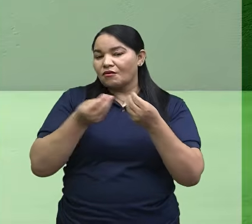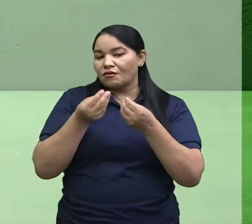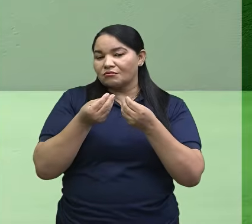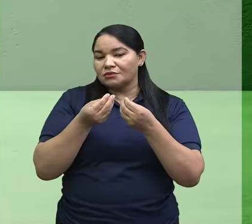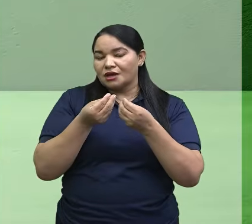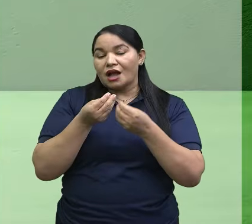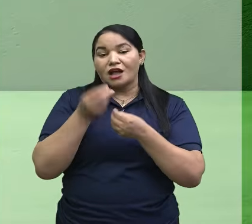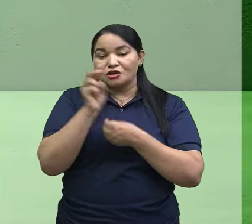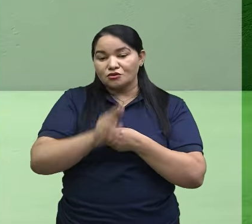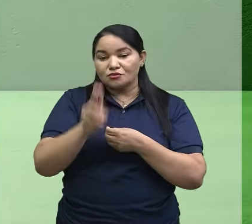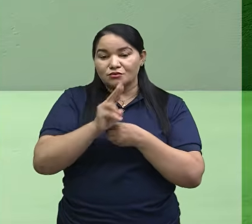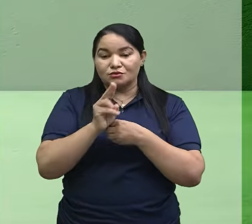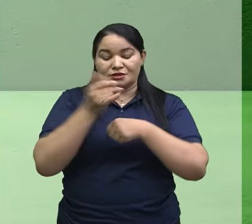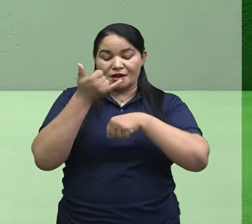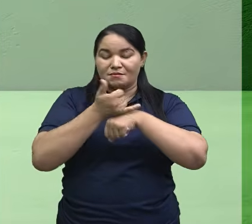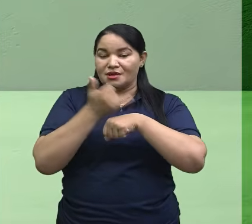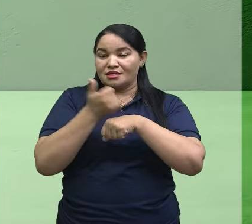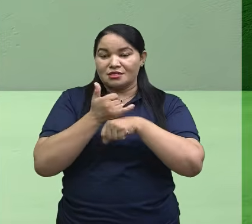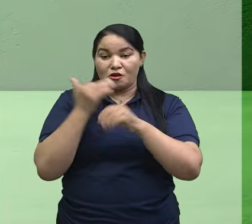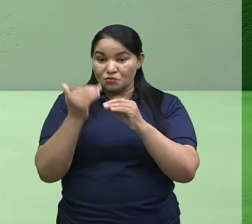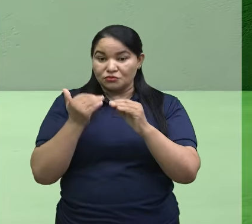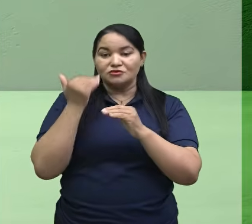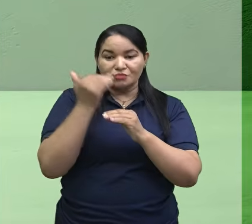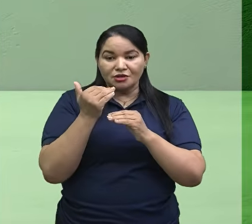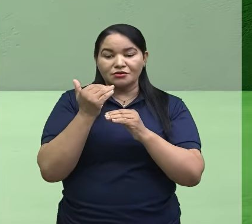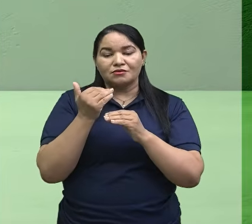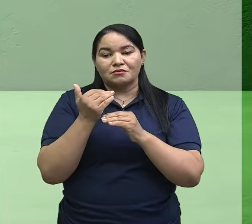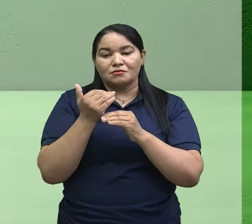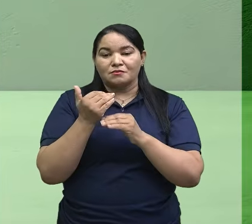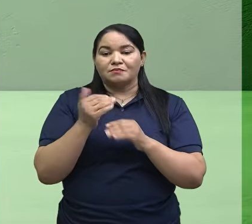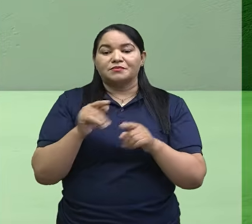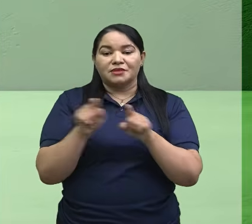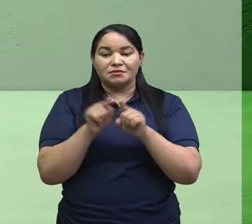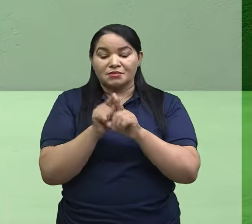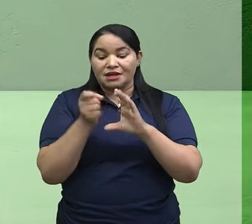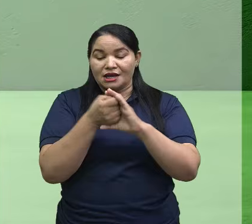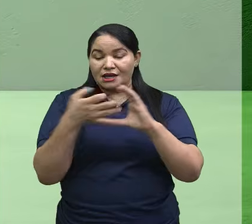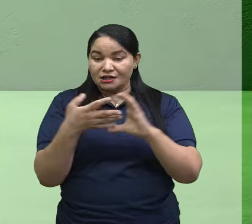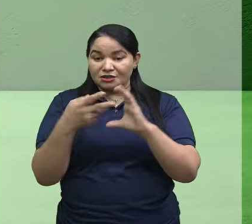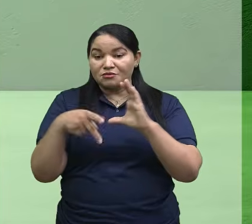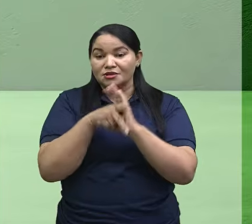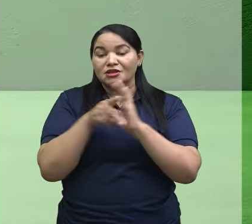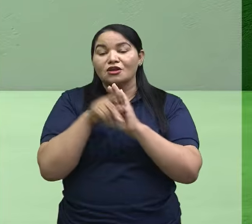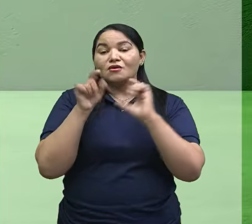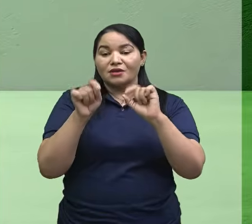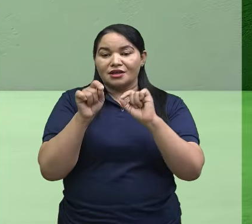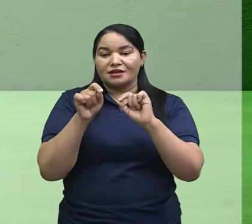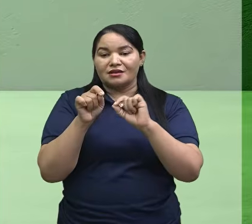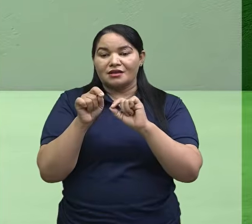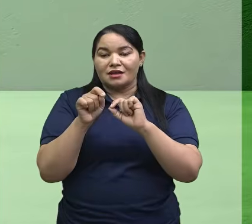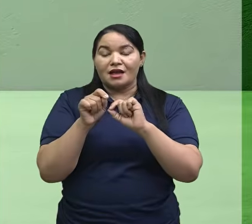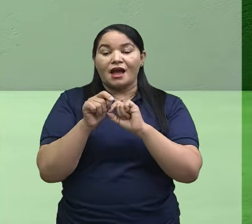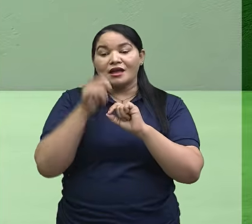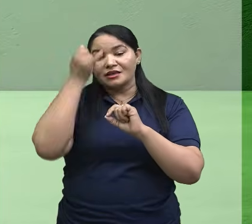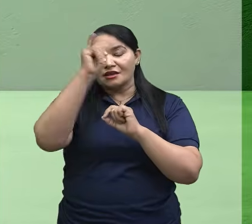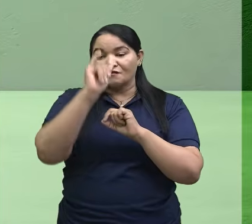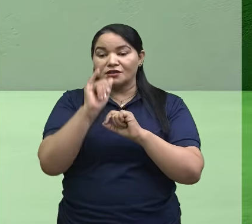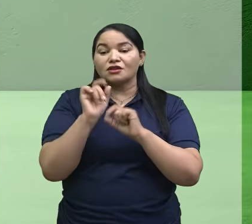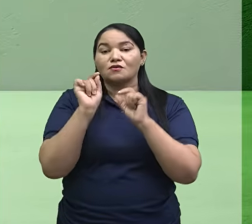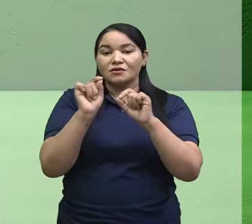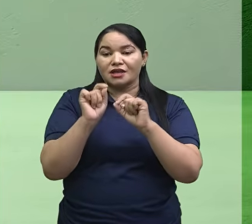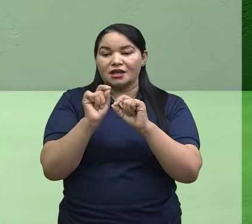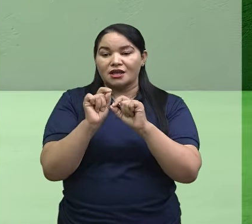mais nobre e, portanto, né, ele tem uma maior característica ali de evitar a oxidação. O